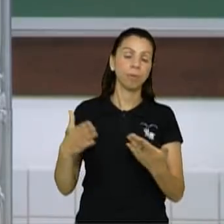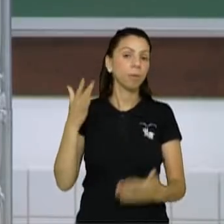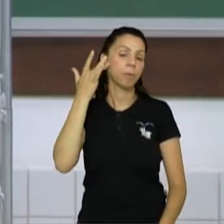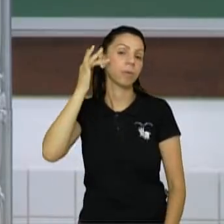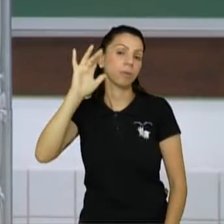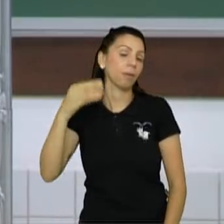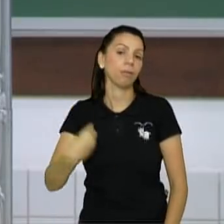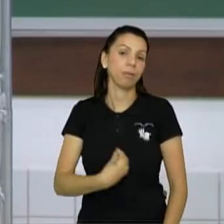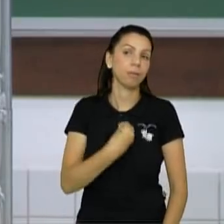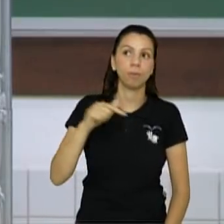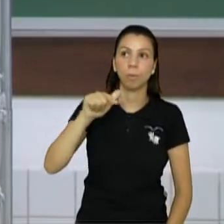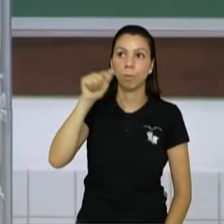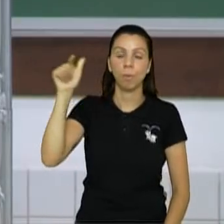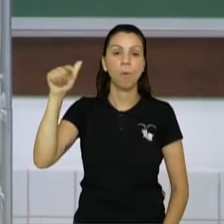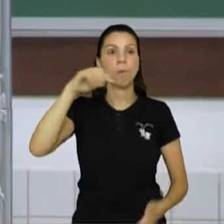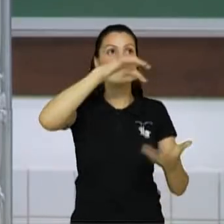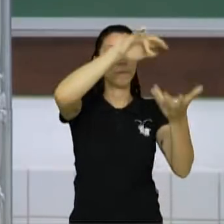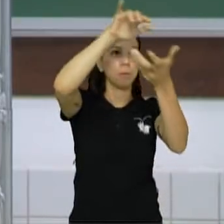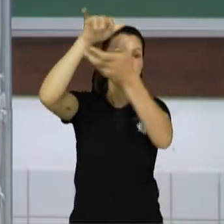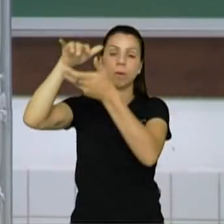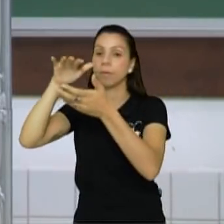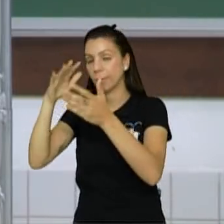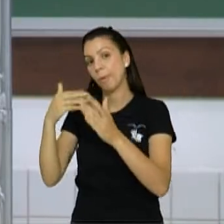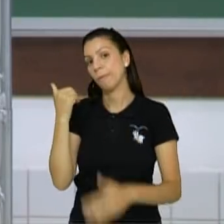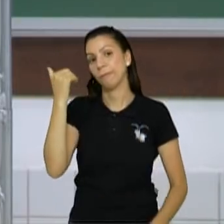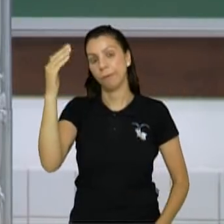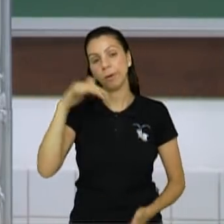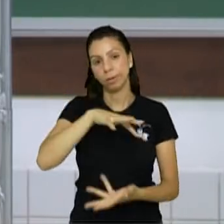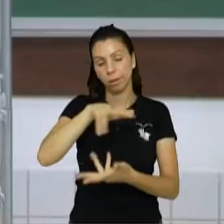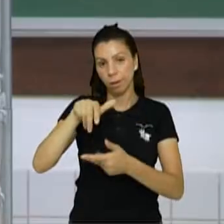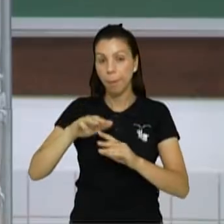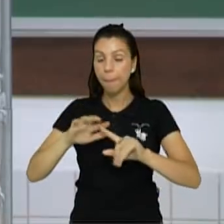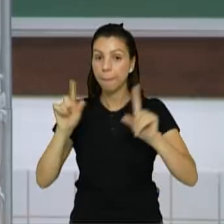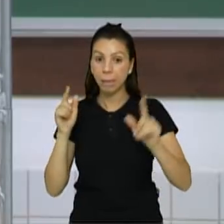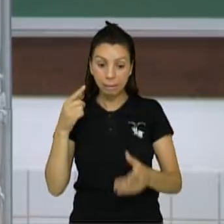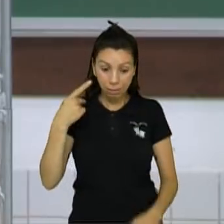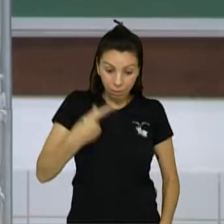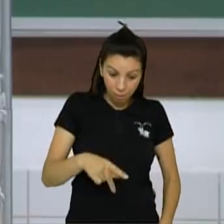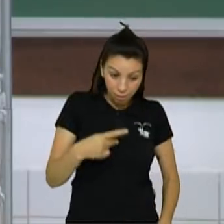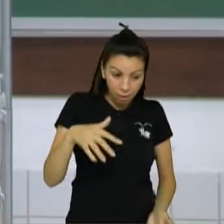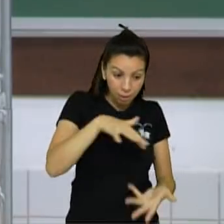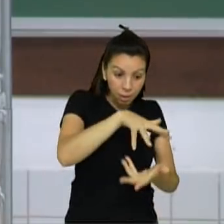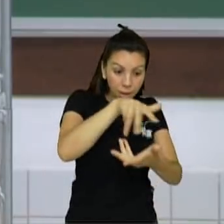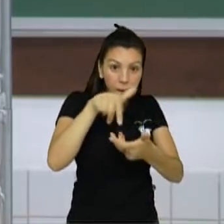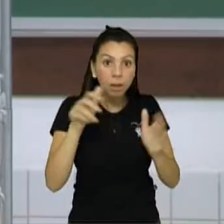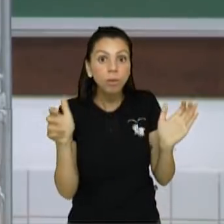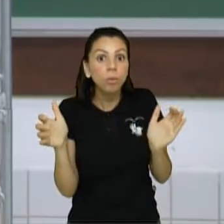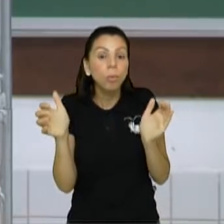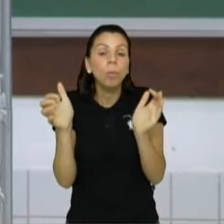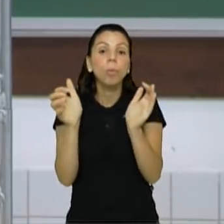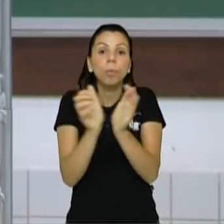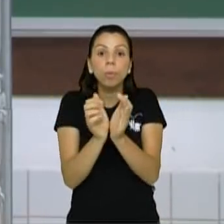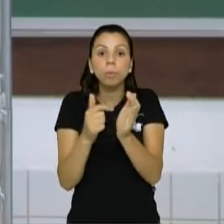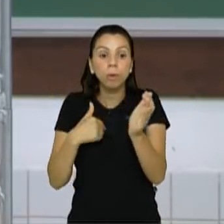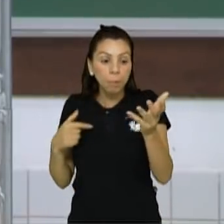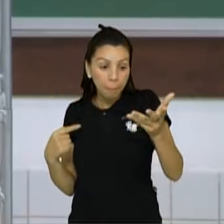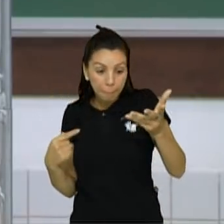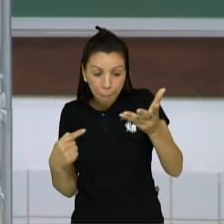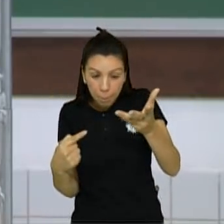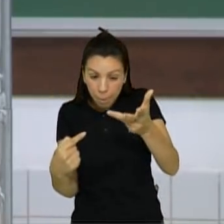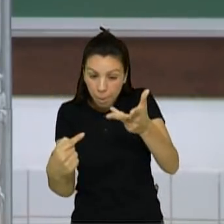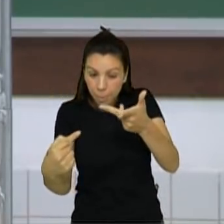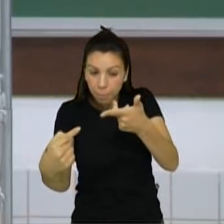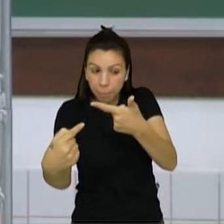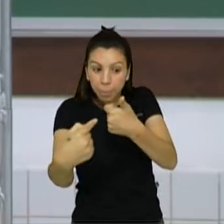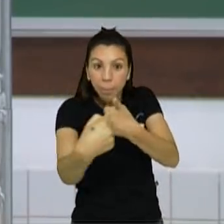da vida nos outros planetas, ou fora da Terra. Mas aqui na Terra, esse grupo ele tem uma gama de representantes